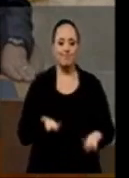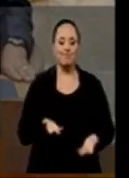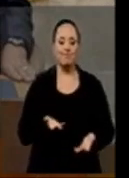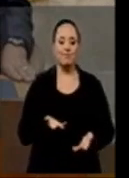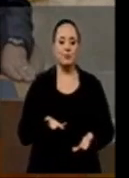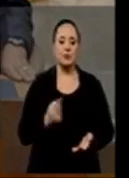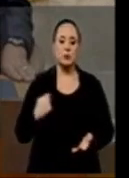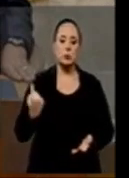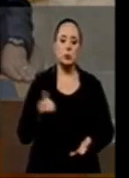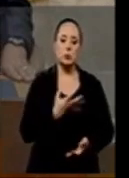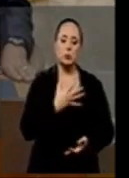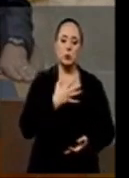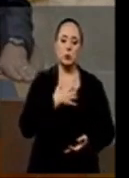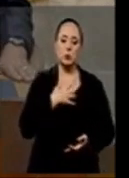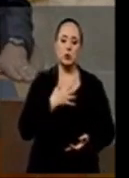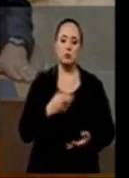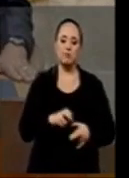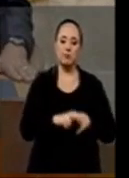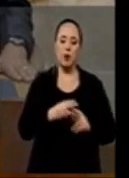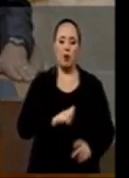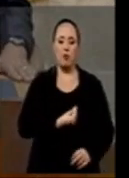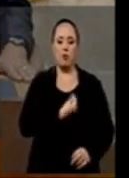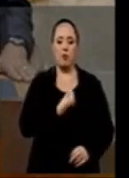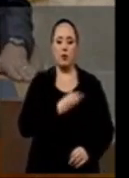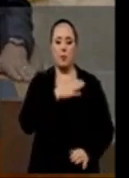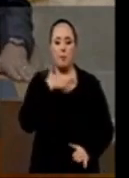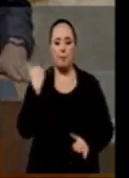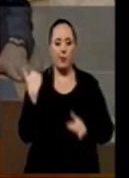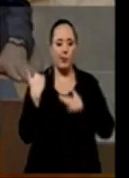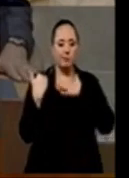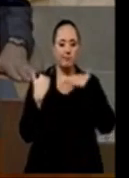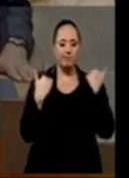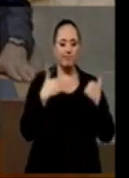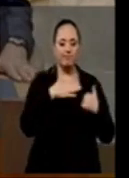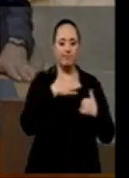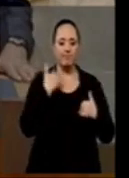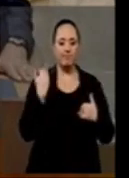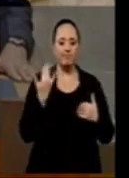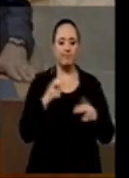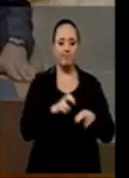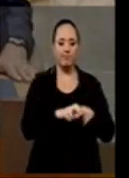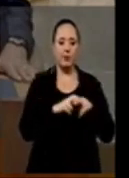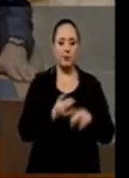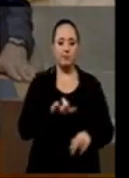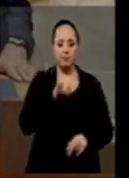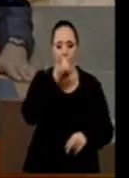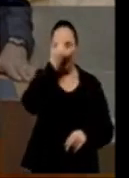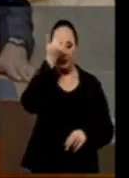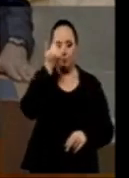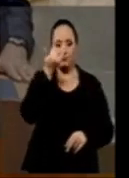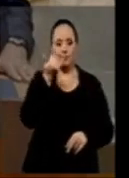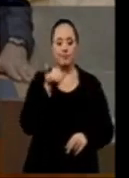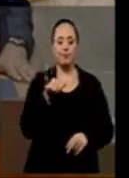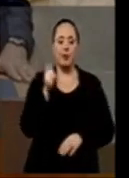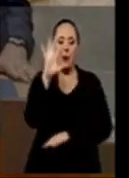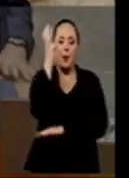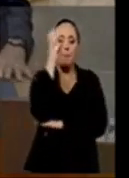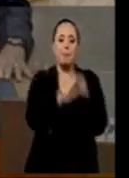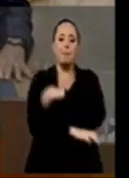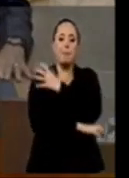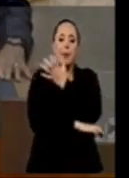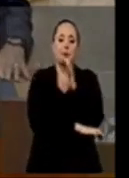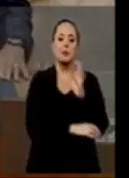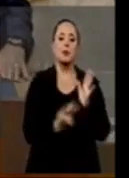sentimentos pelas vidas perdidas em decorrência da tragédia humana e ambiental